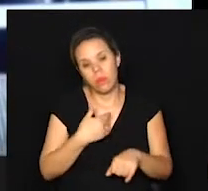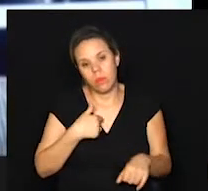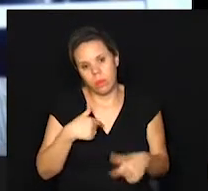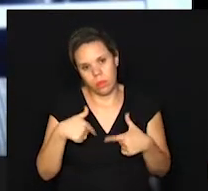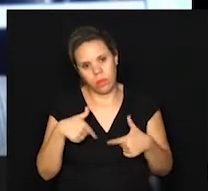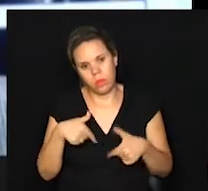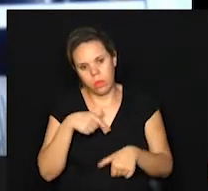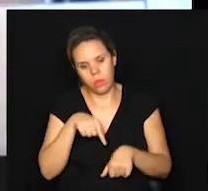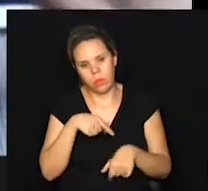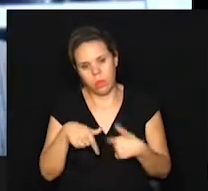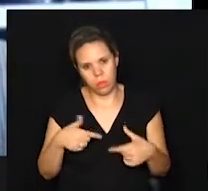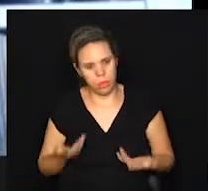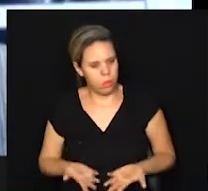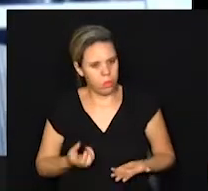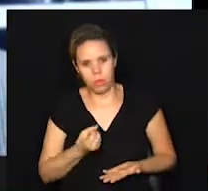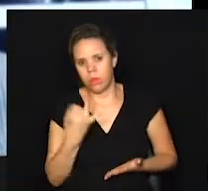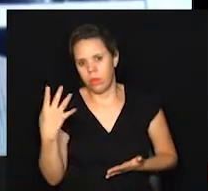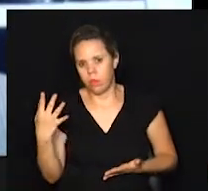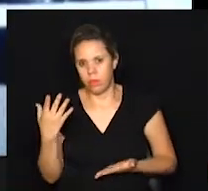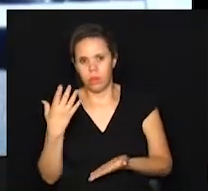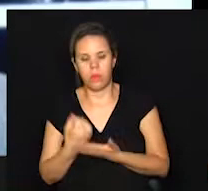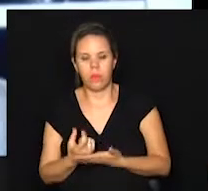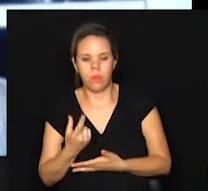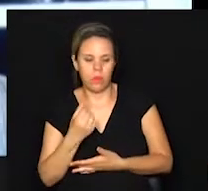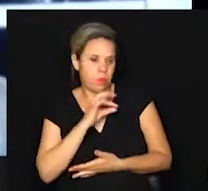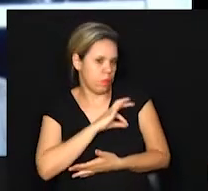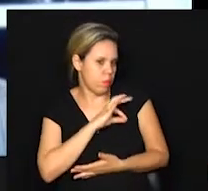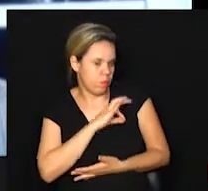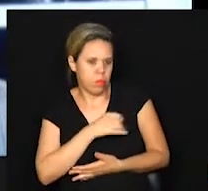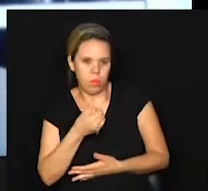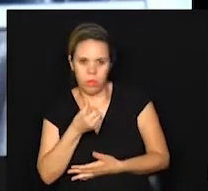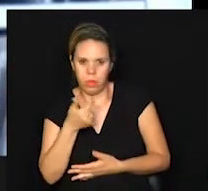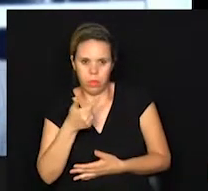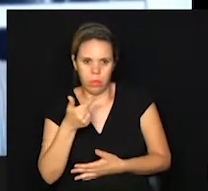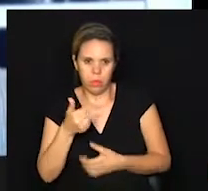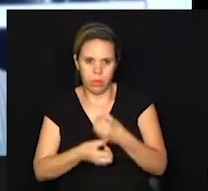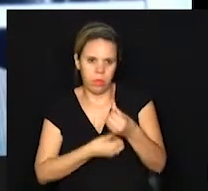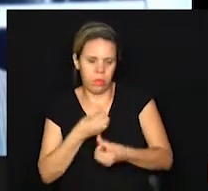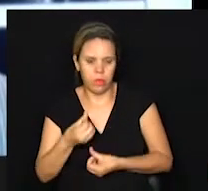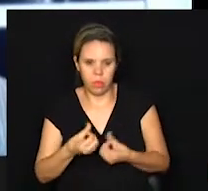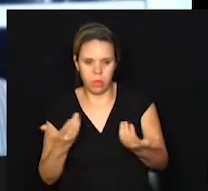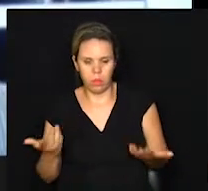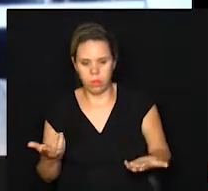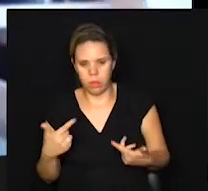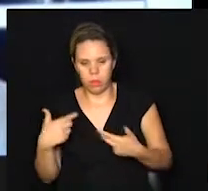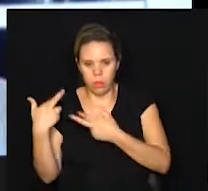carga horária, né? Saber o quanto que eu receberia, afinal, no segundo semestre e quais disciplinas que